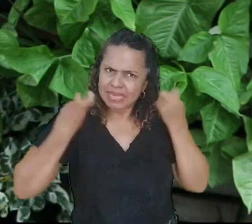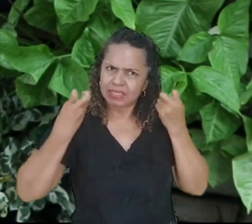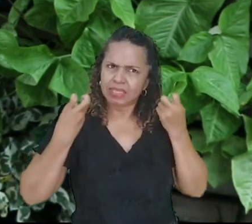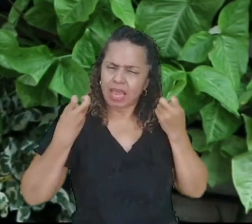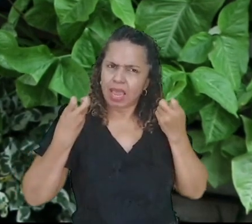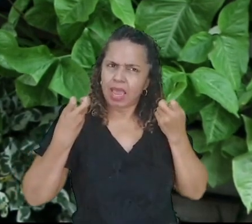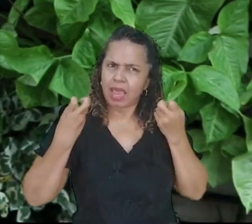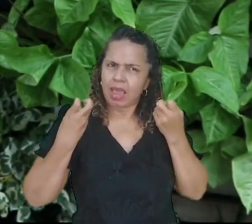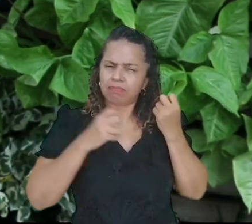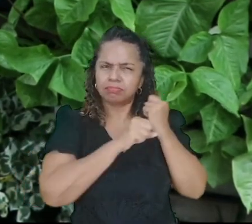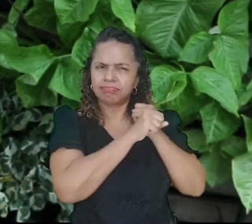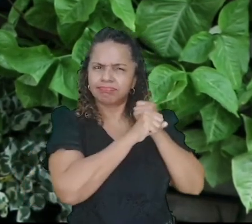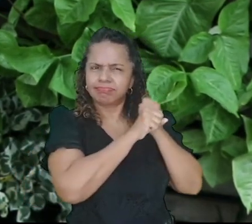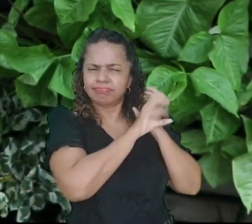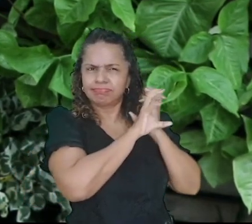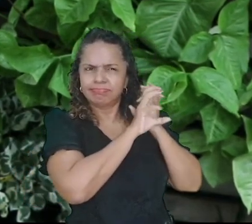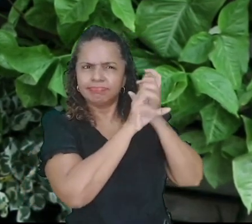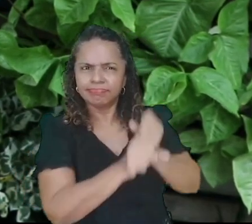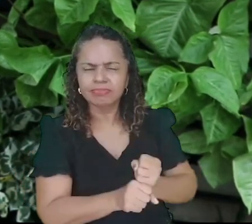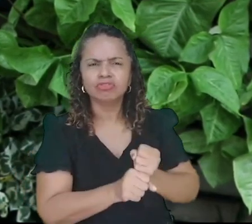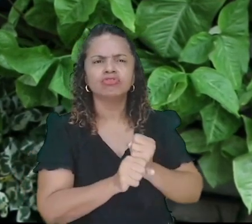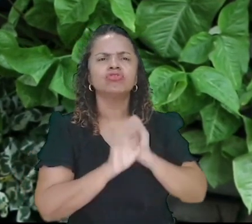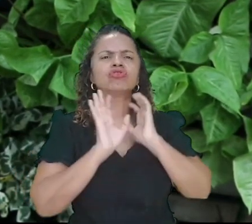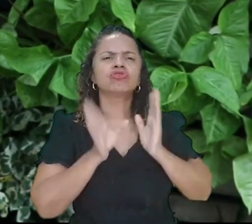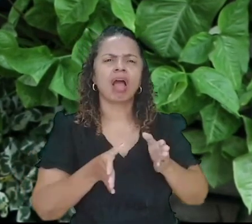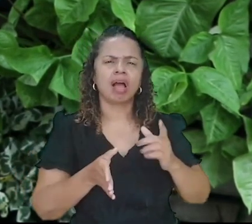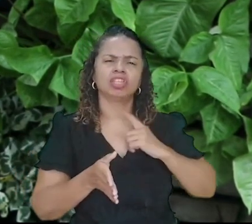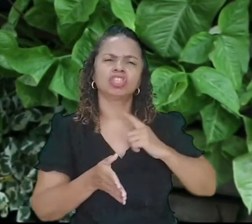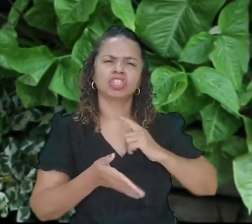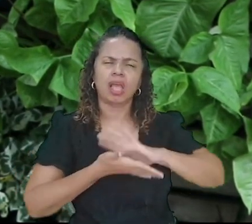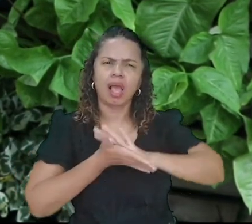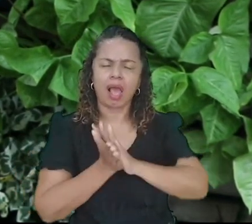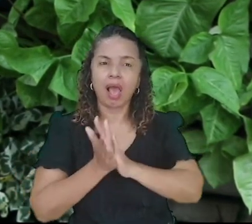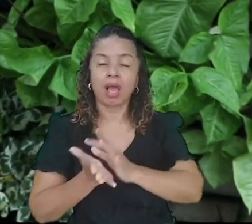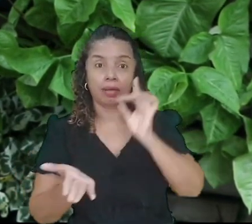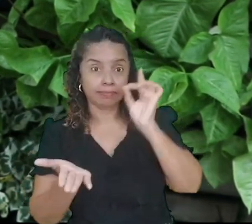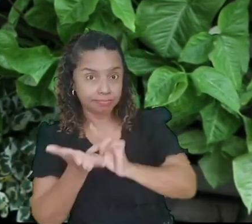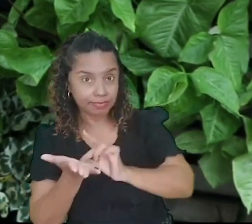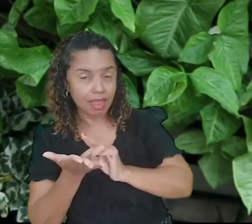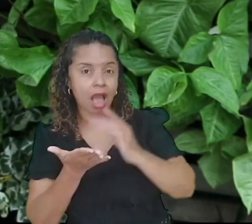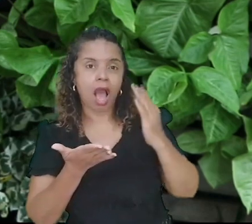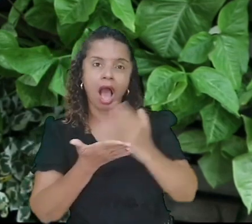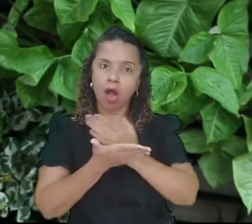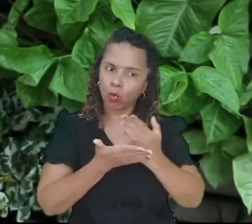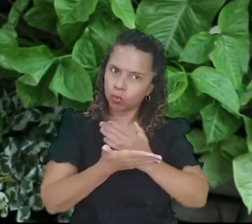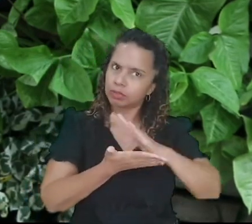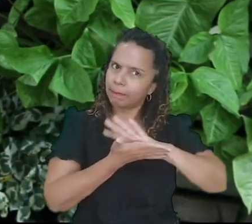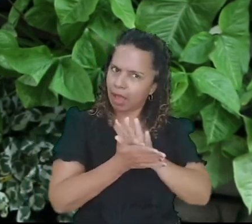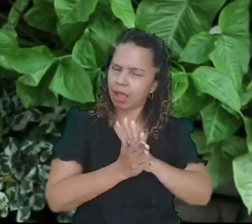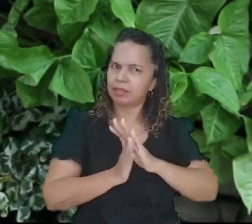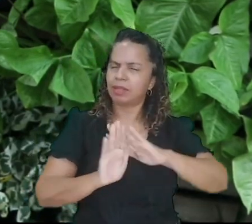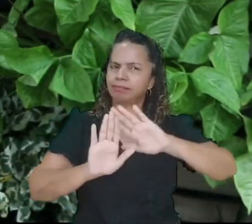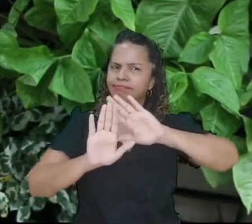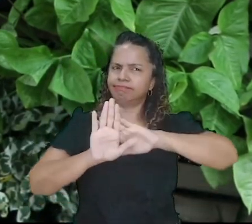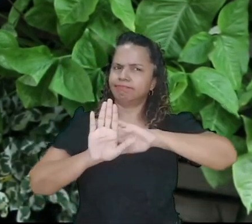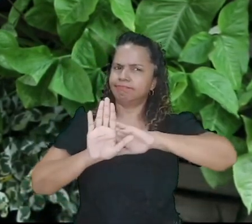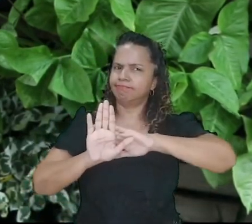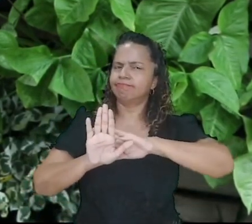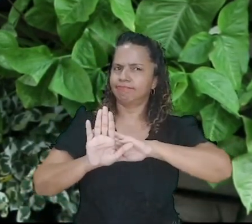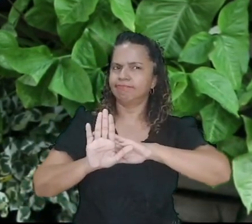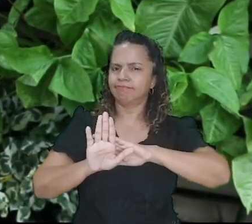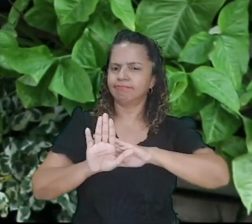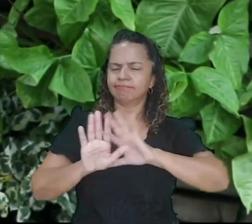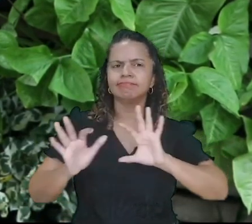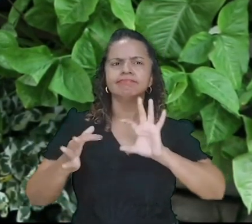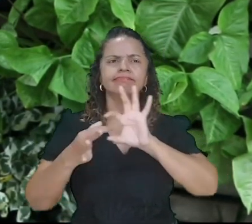que por muito tempo havia preconceitos reais, né, e preconceitos velados que estavam